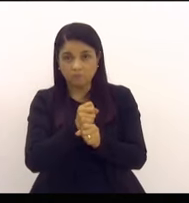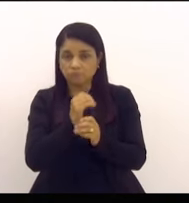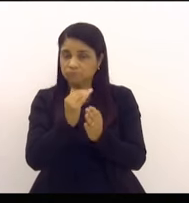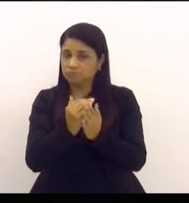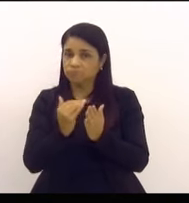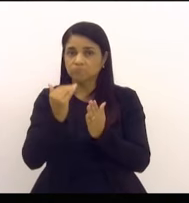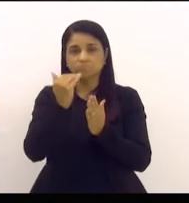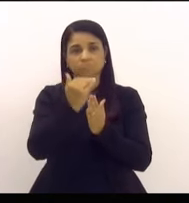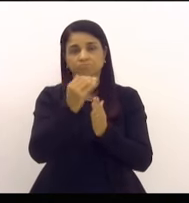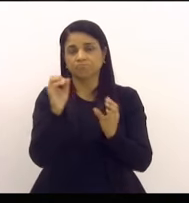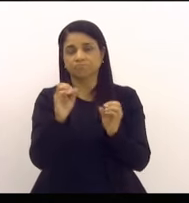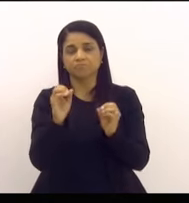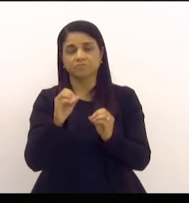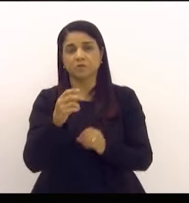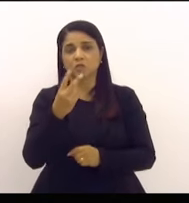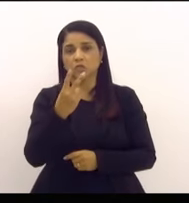ultrapassou